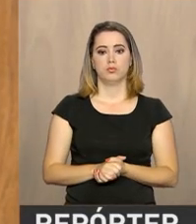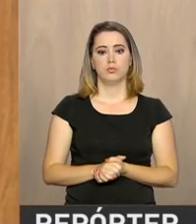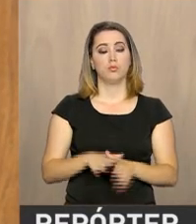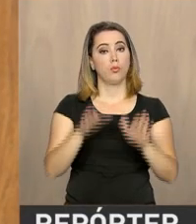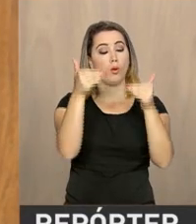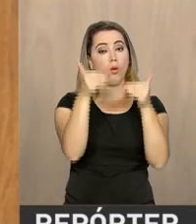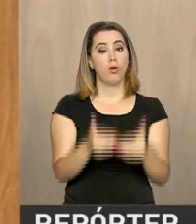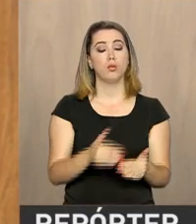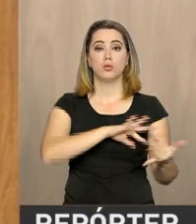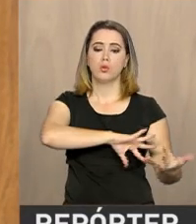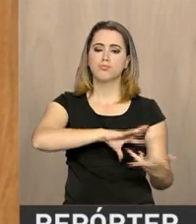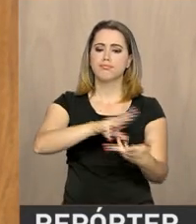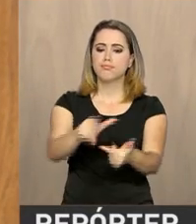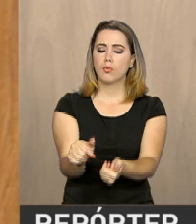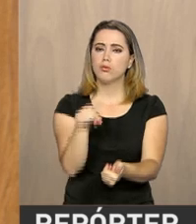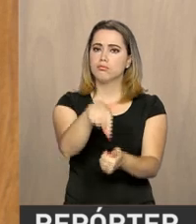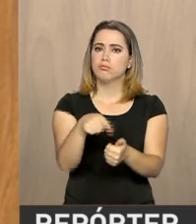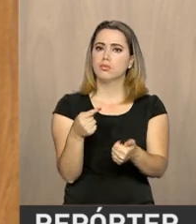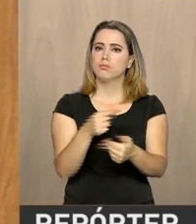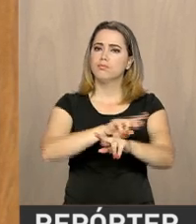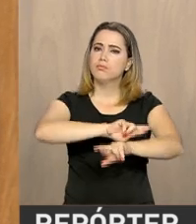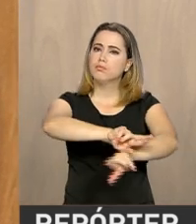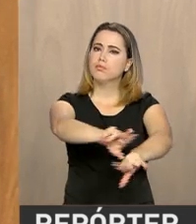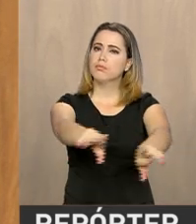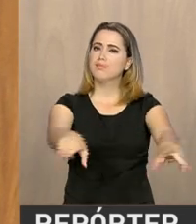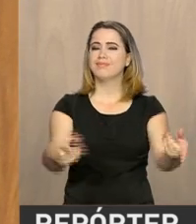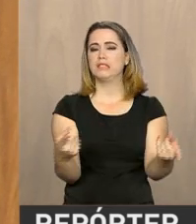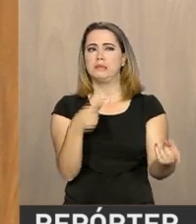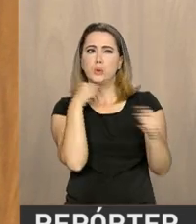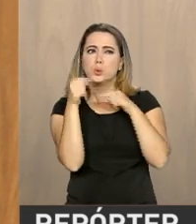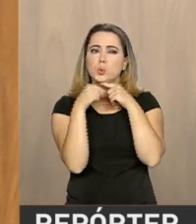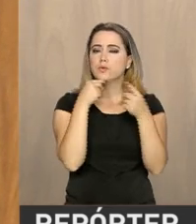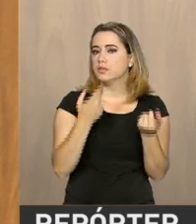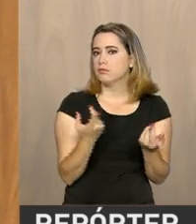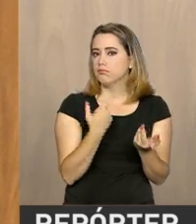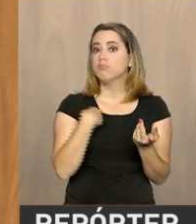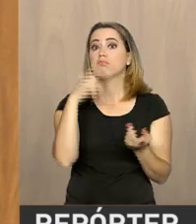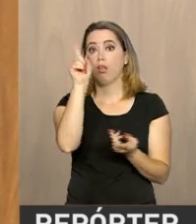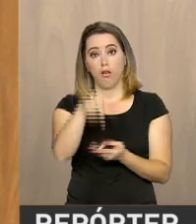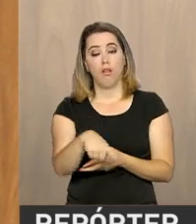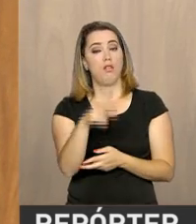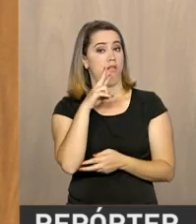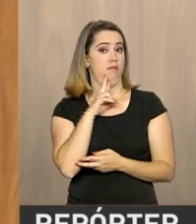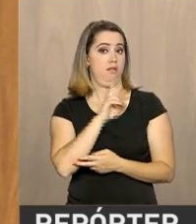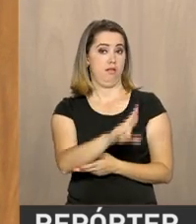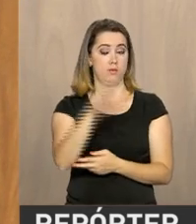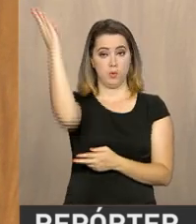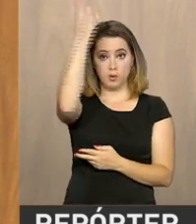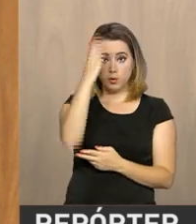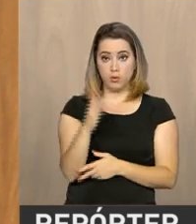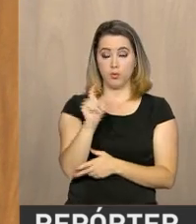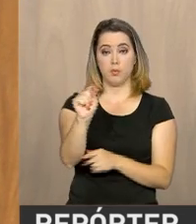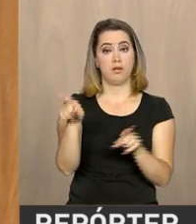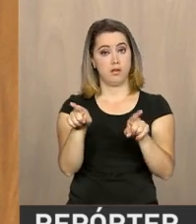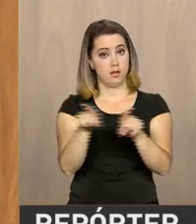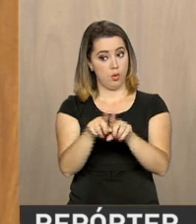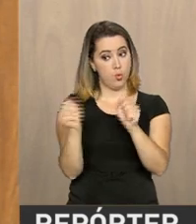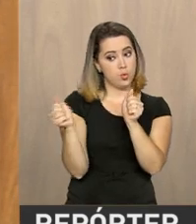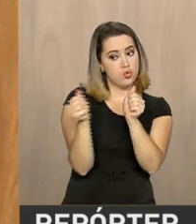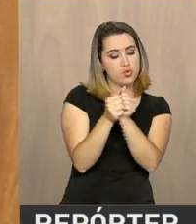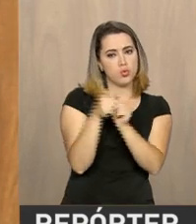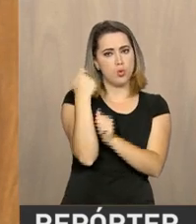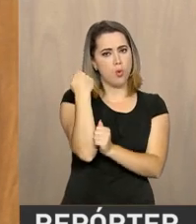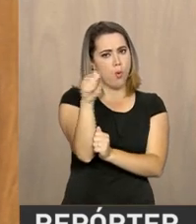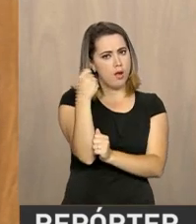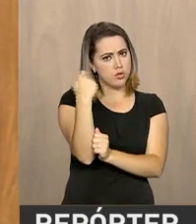diante de um de tantas e tamanhas incertezas a resposta do Brasil e da Argentina